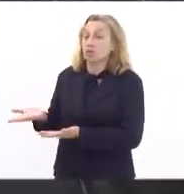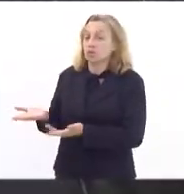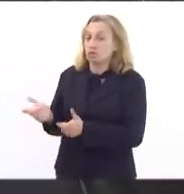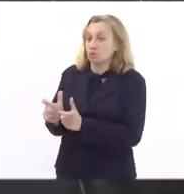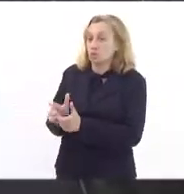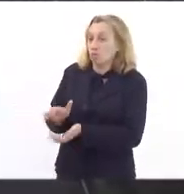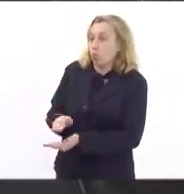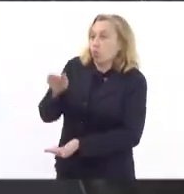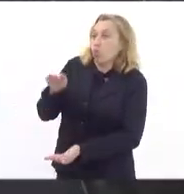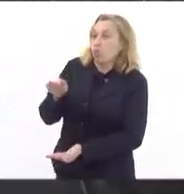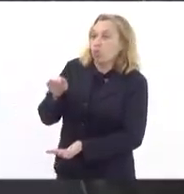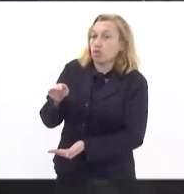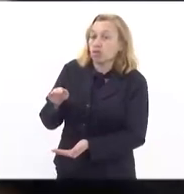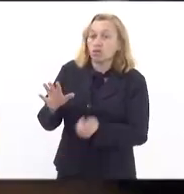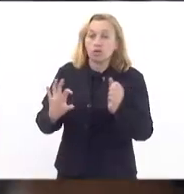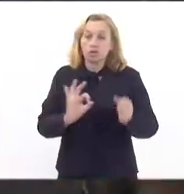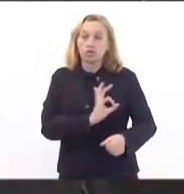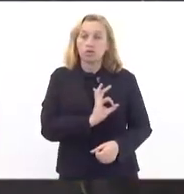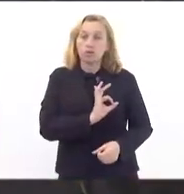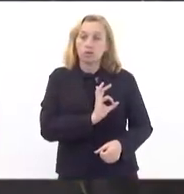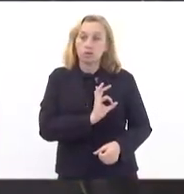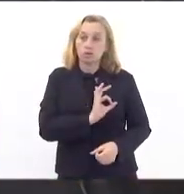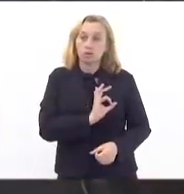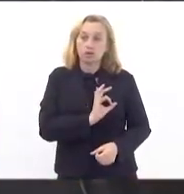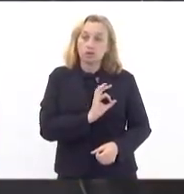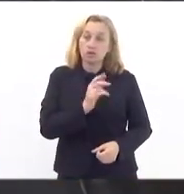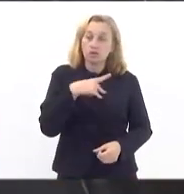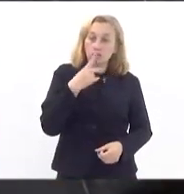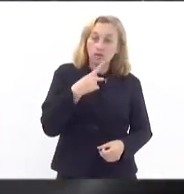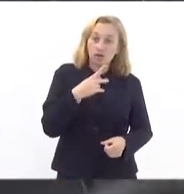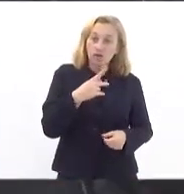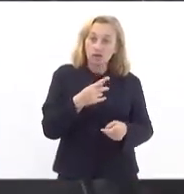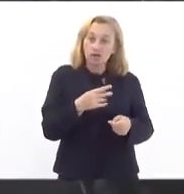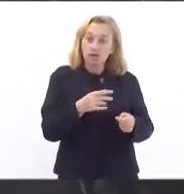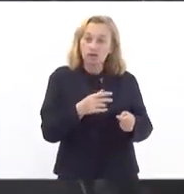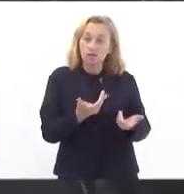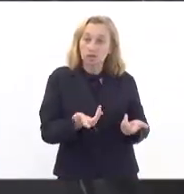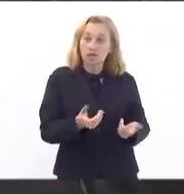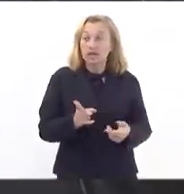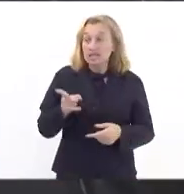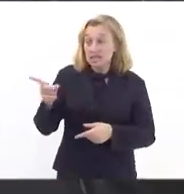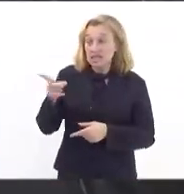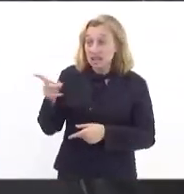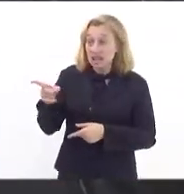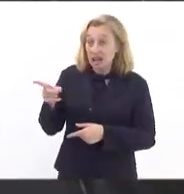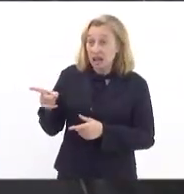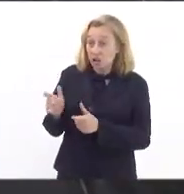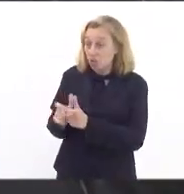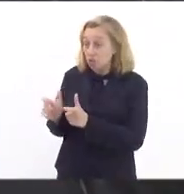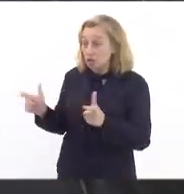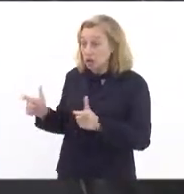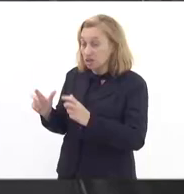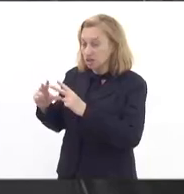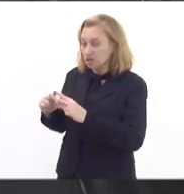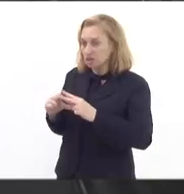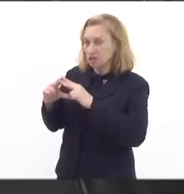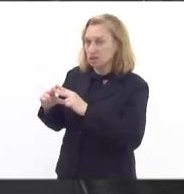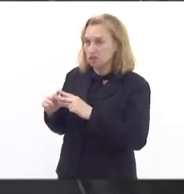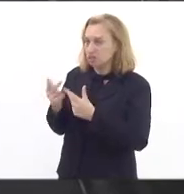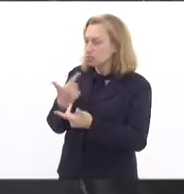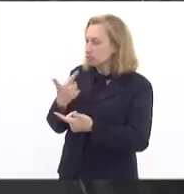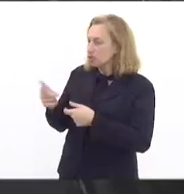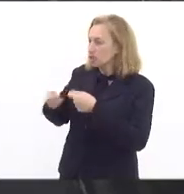atendo aqui hoje a gente segurança aqui tô estudando gelo sei lá na ponta o grande reciclador ele não tem eh